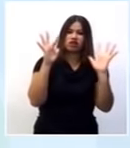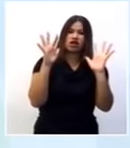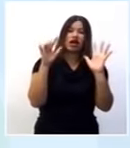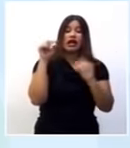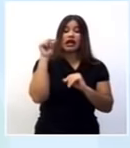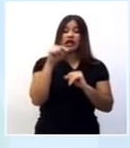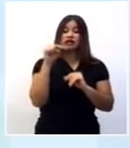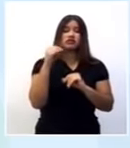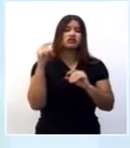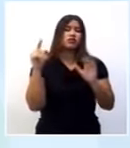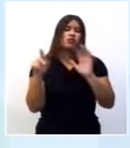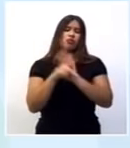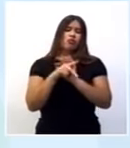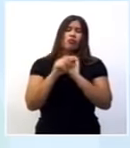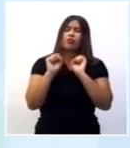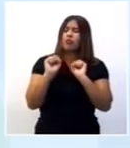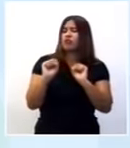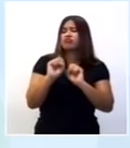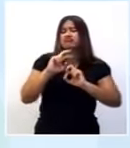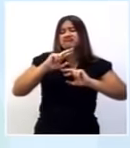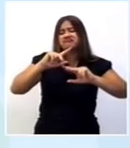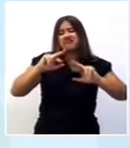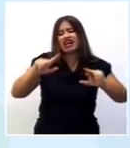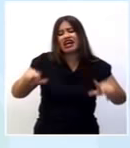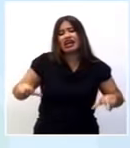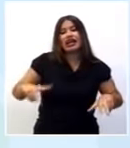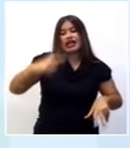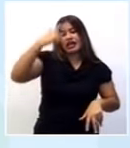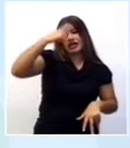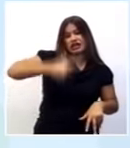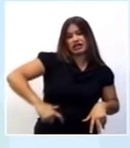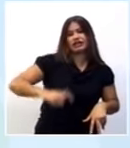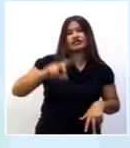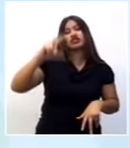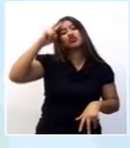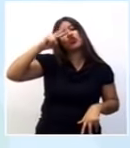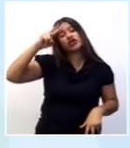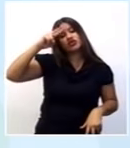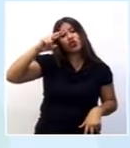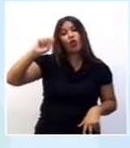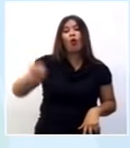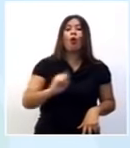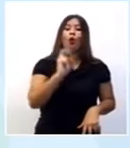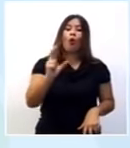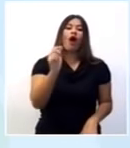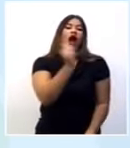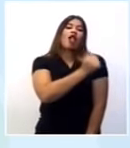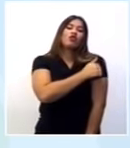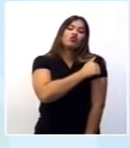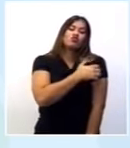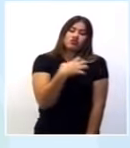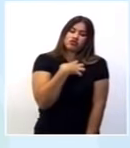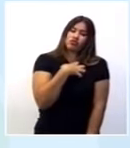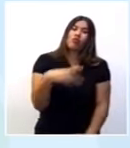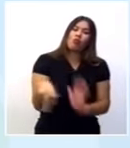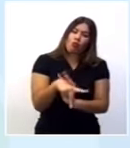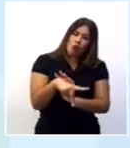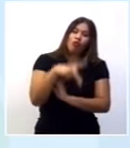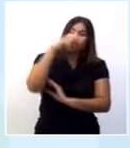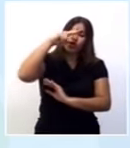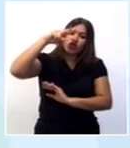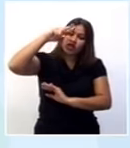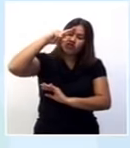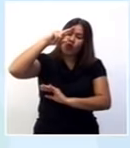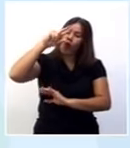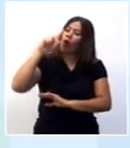várias indagações. Como um historiador ou um aluno com atitude de historiador em sala de aula, a gente tem que investigar essa fonte.